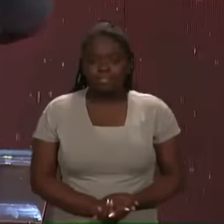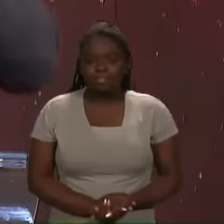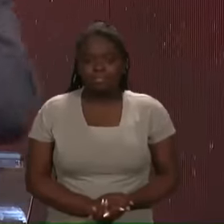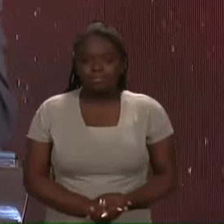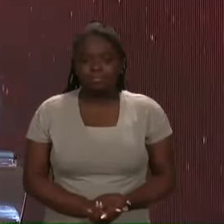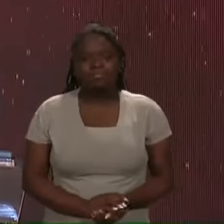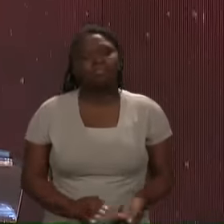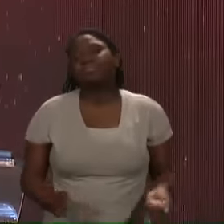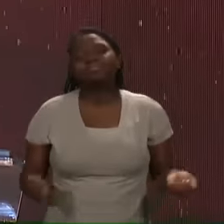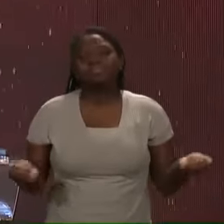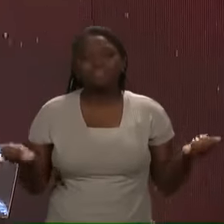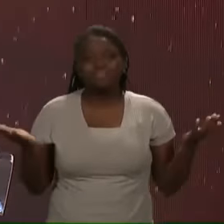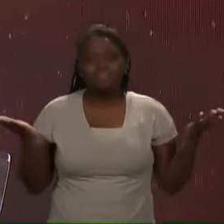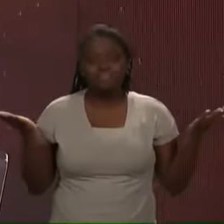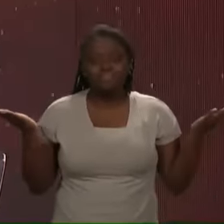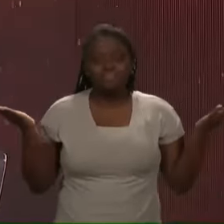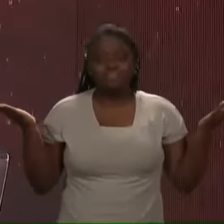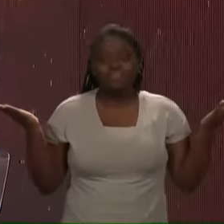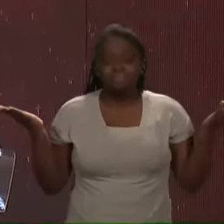levanta em todas as mãos.